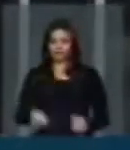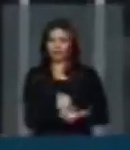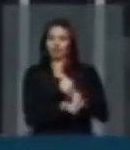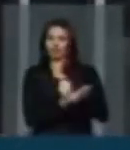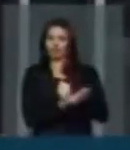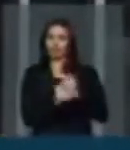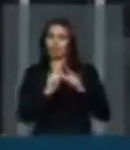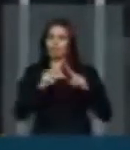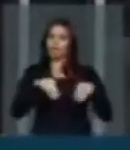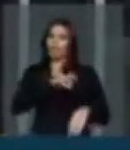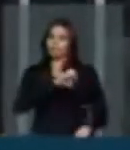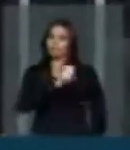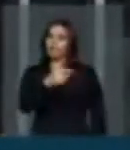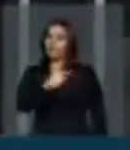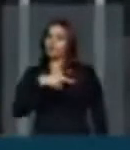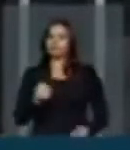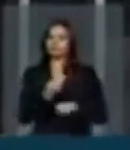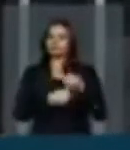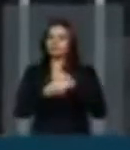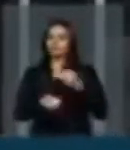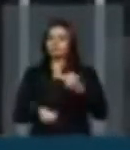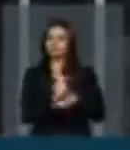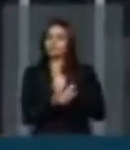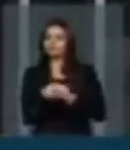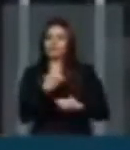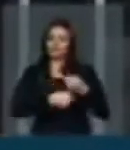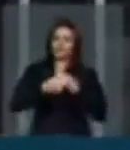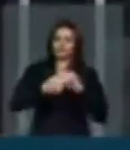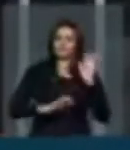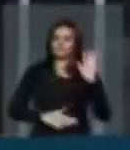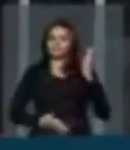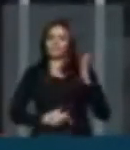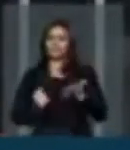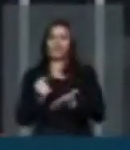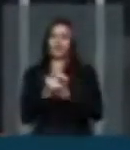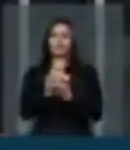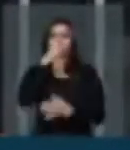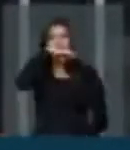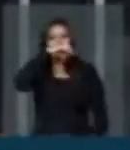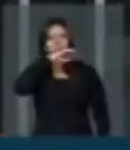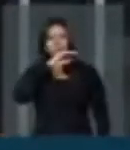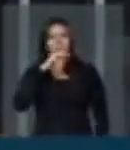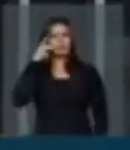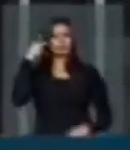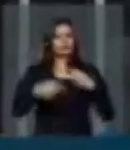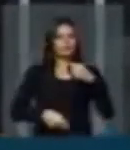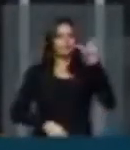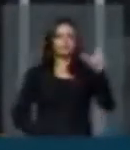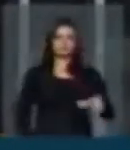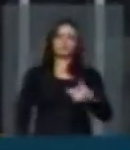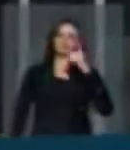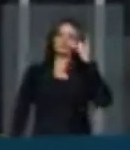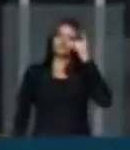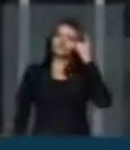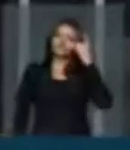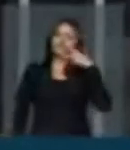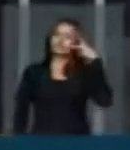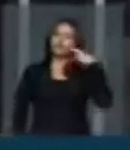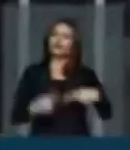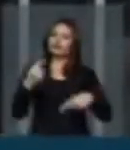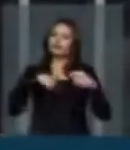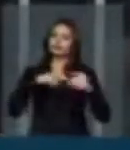isso. Trata-se de um esquema ardiloso, com base na compra indiscriminada de partidos e parlamentares, da mais pura